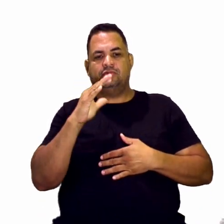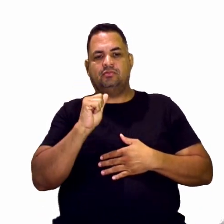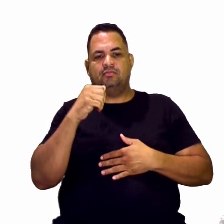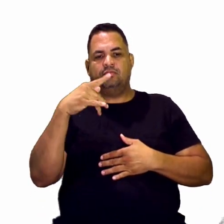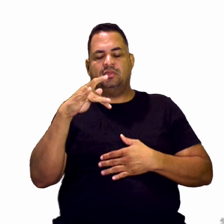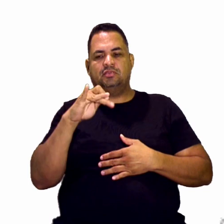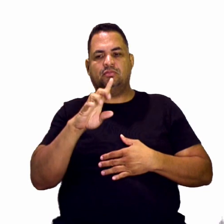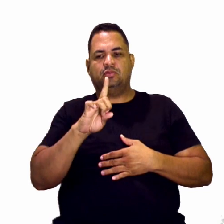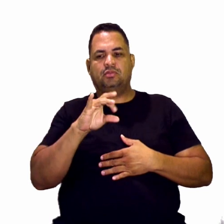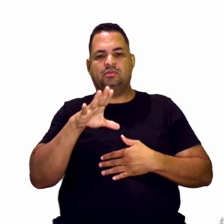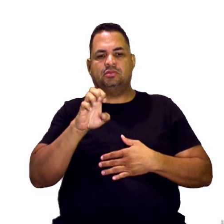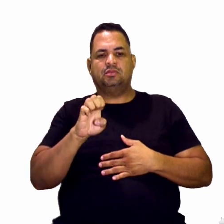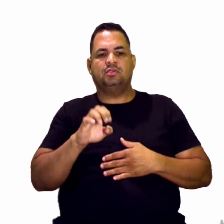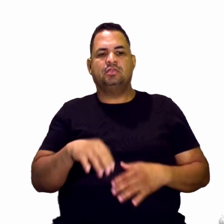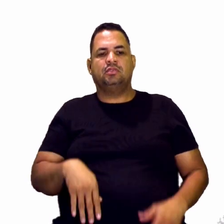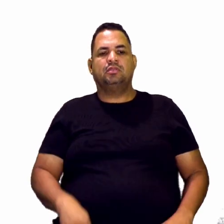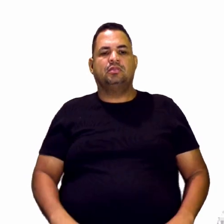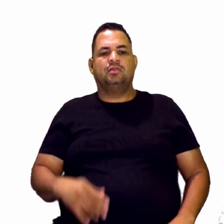plasmólise,